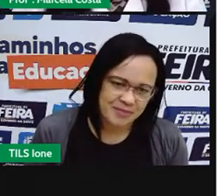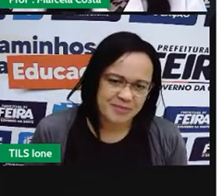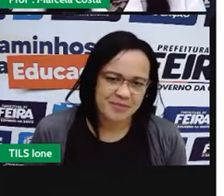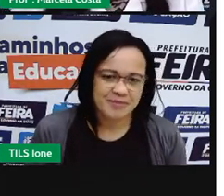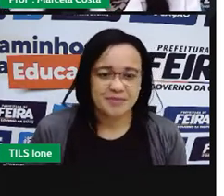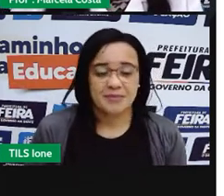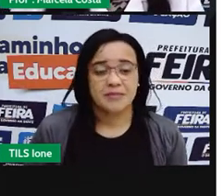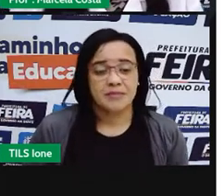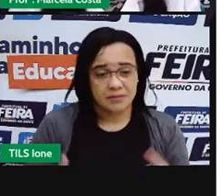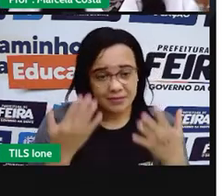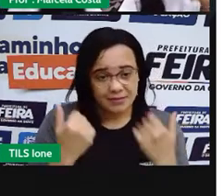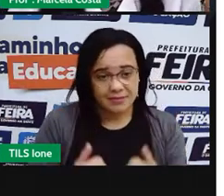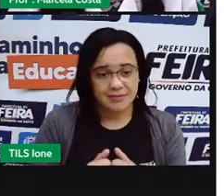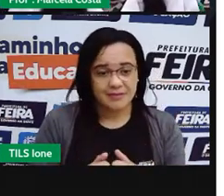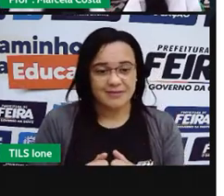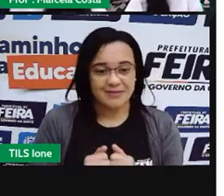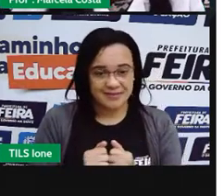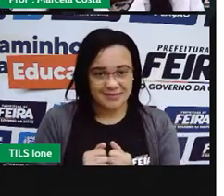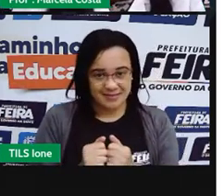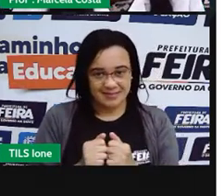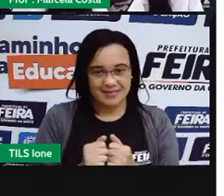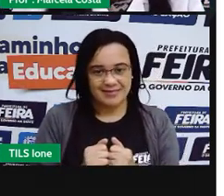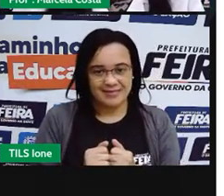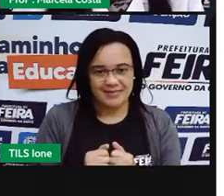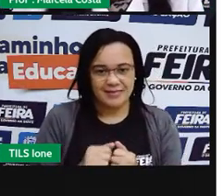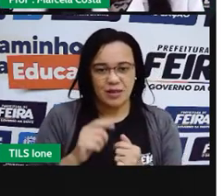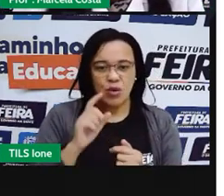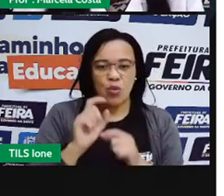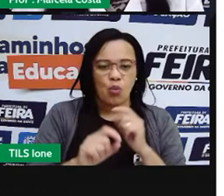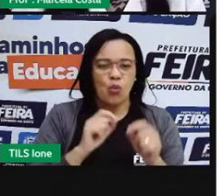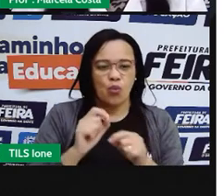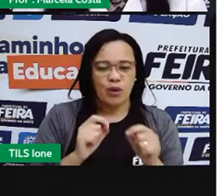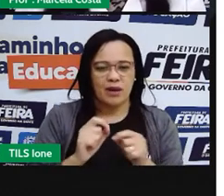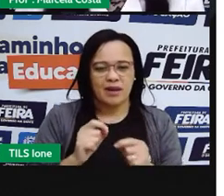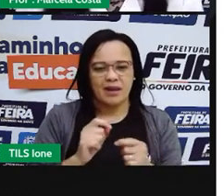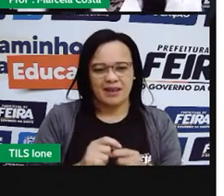Agora vamos lá. Um outro exemplo.